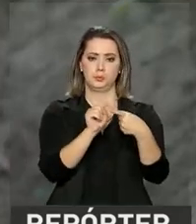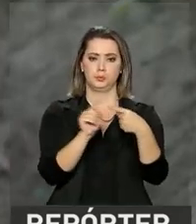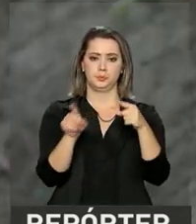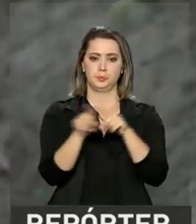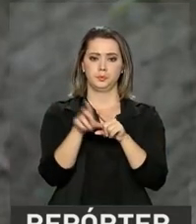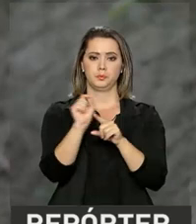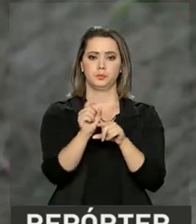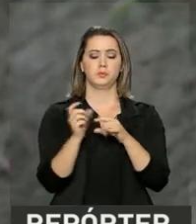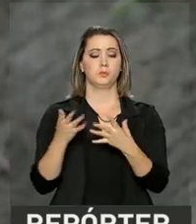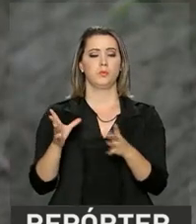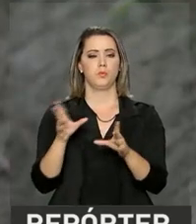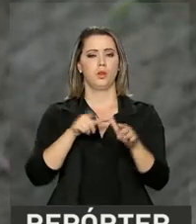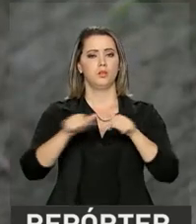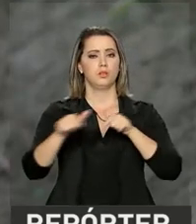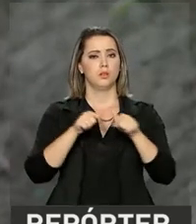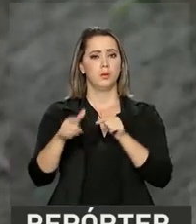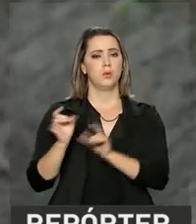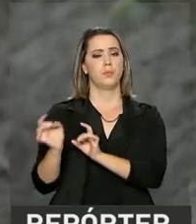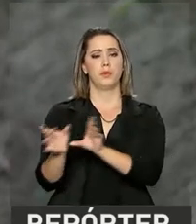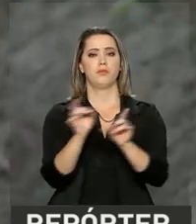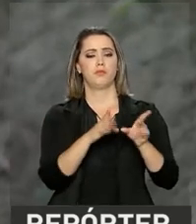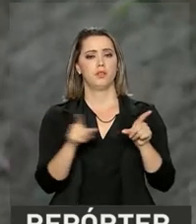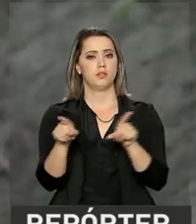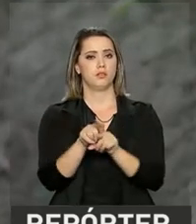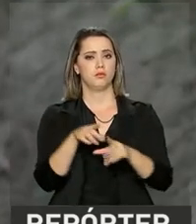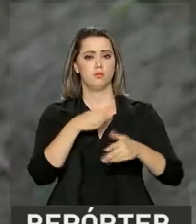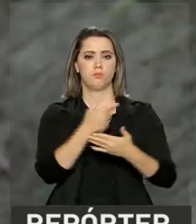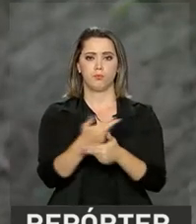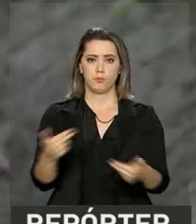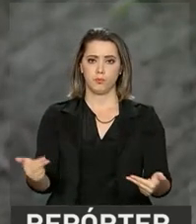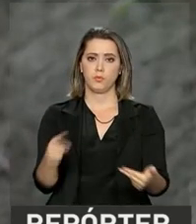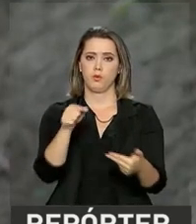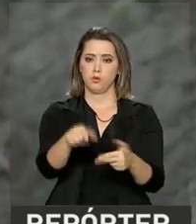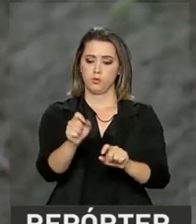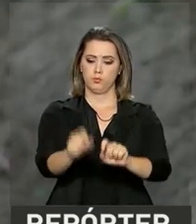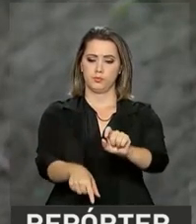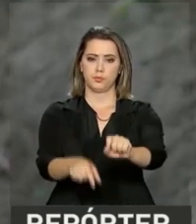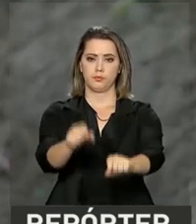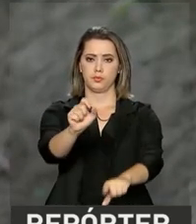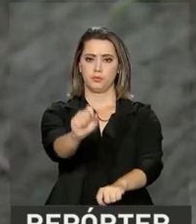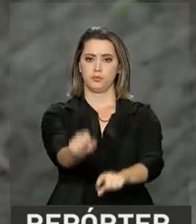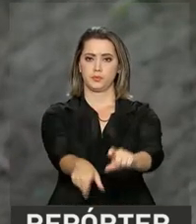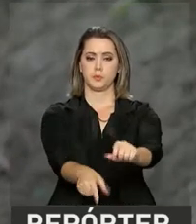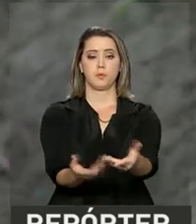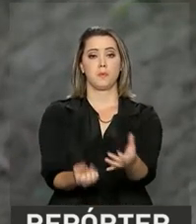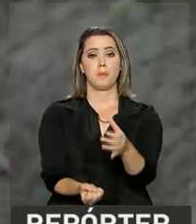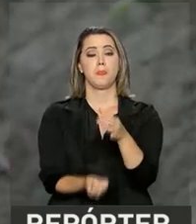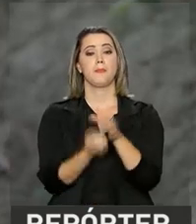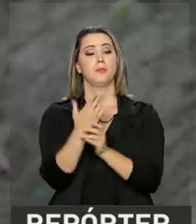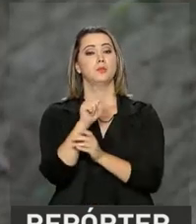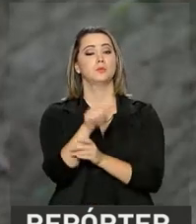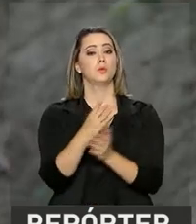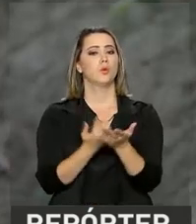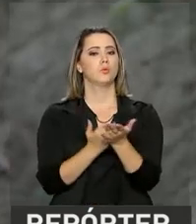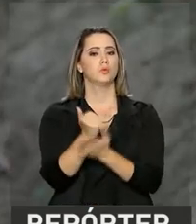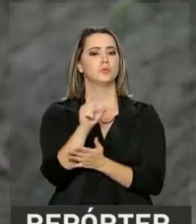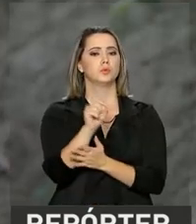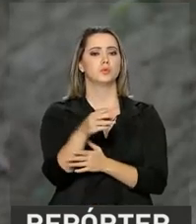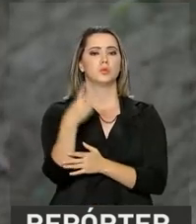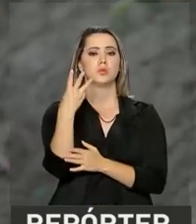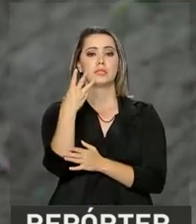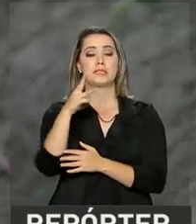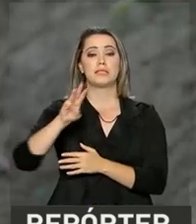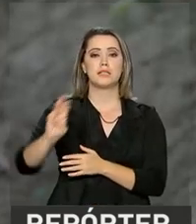Familiar ações para comercialização dos produtos desde a criação o pa já beneficiou mais de 3